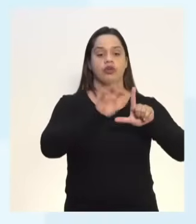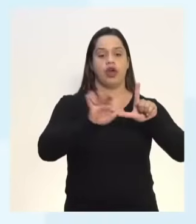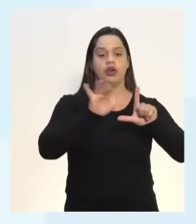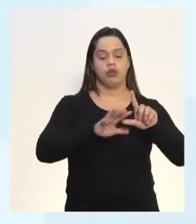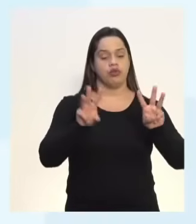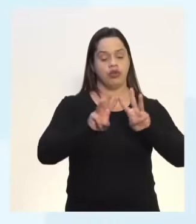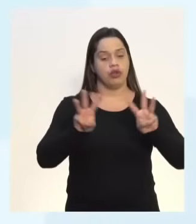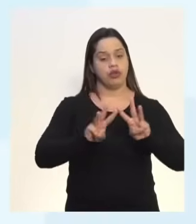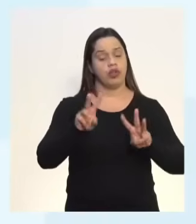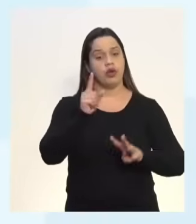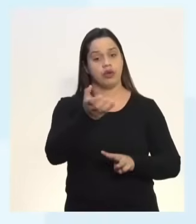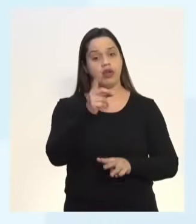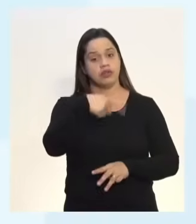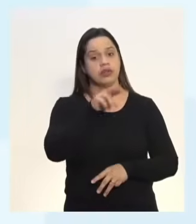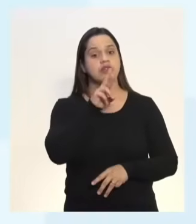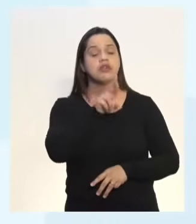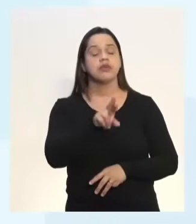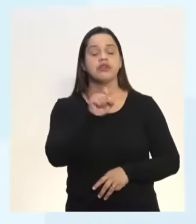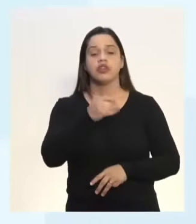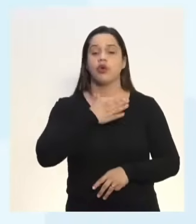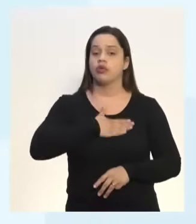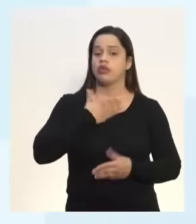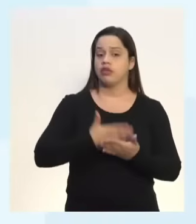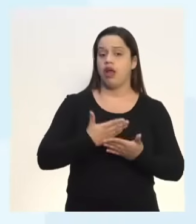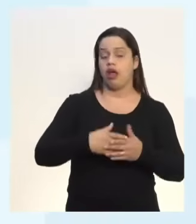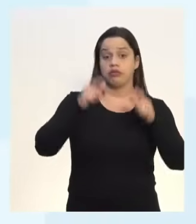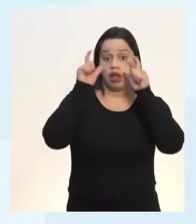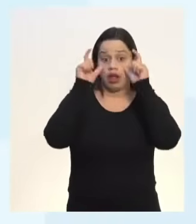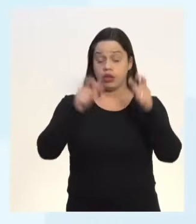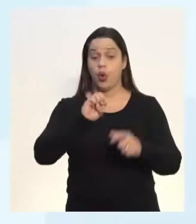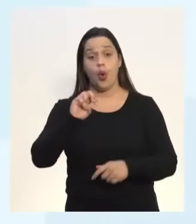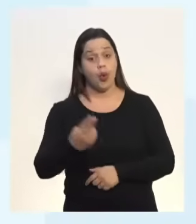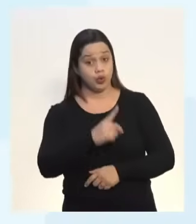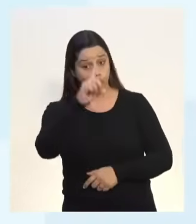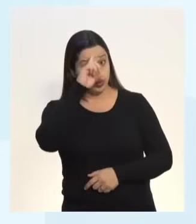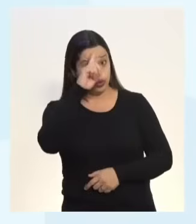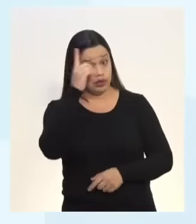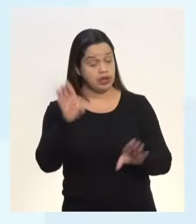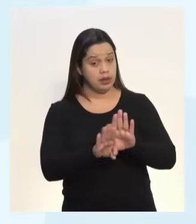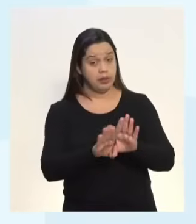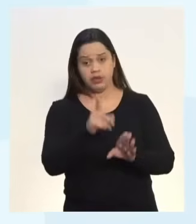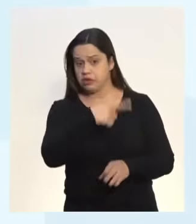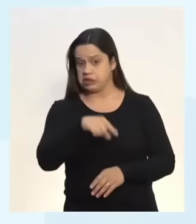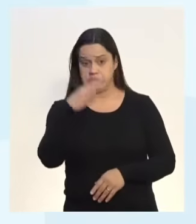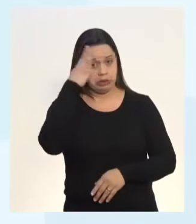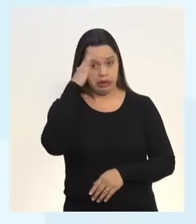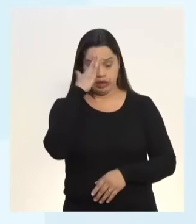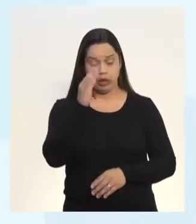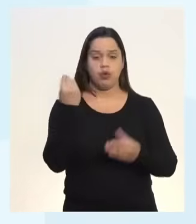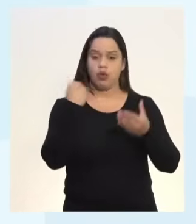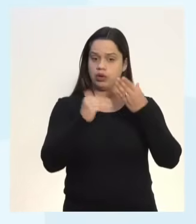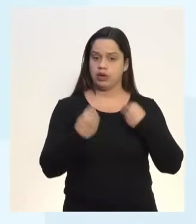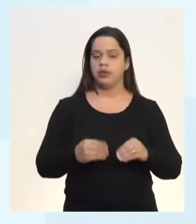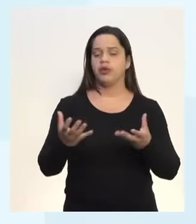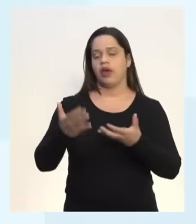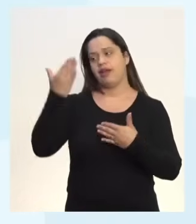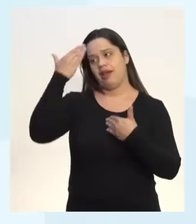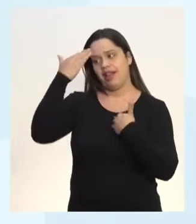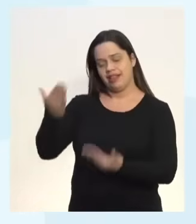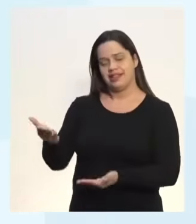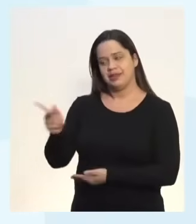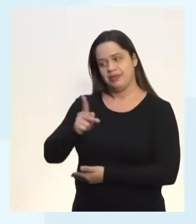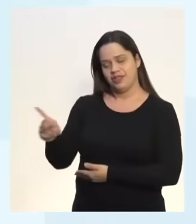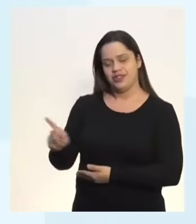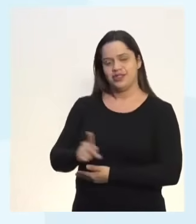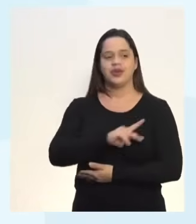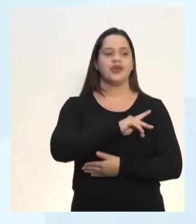foi interessante, coloquem dúvidas, o que vocês não entenderam ou não da aula. Gostaria de agradecer. Obrigado, viu, Ale?